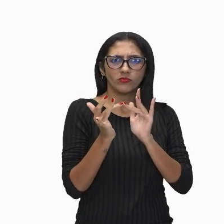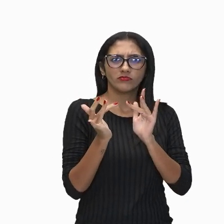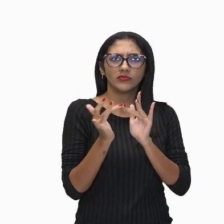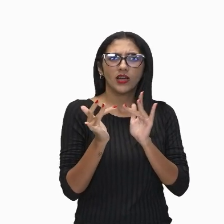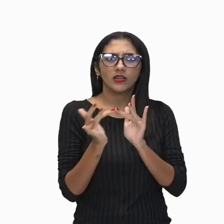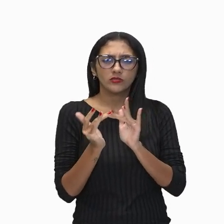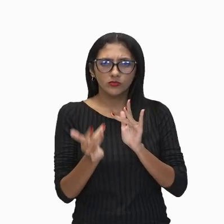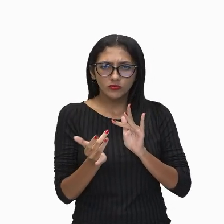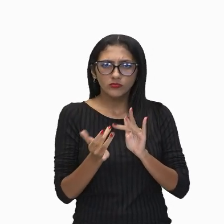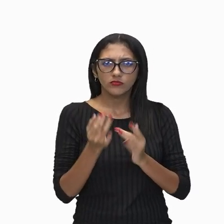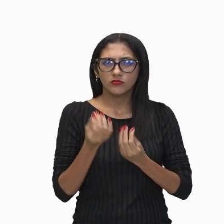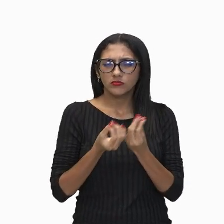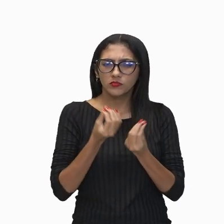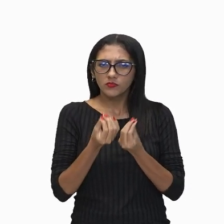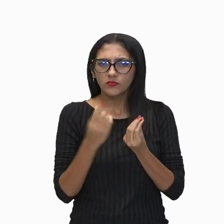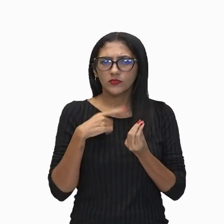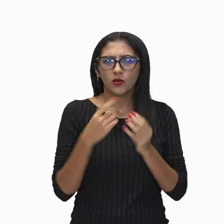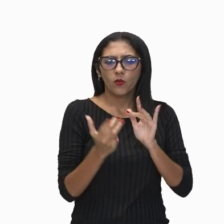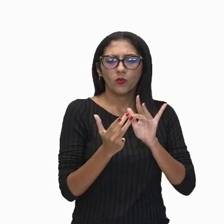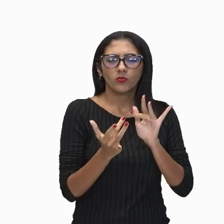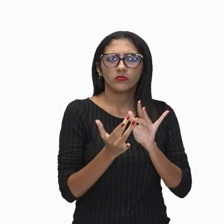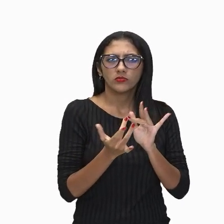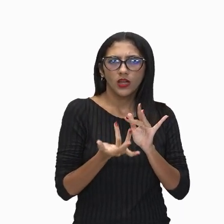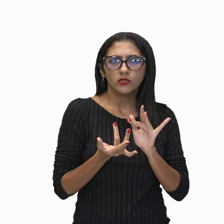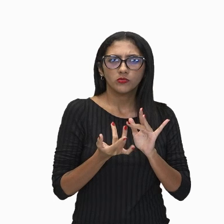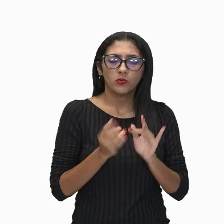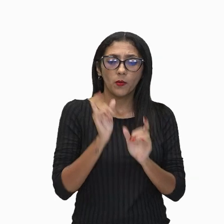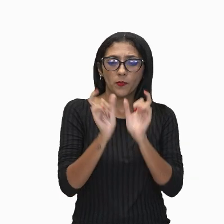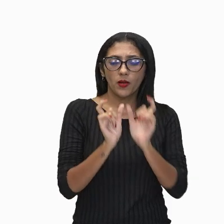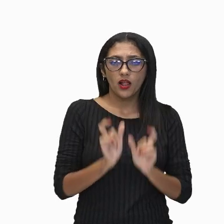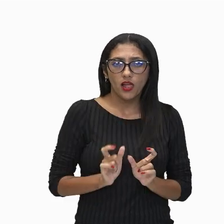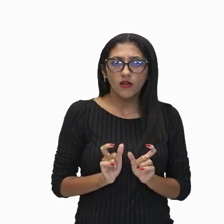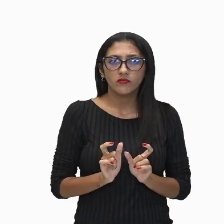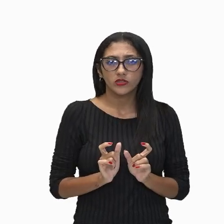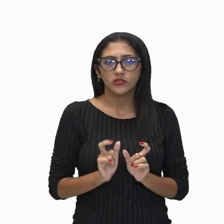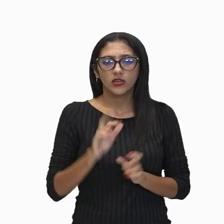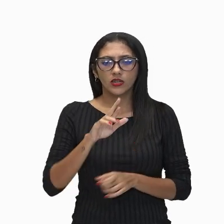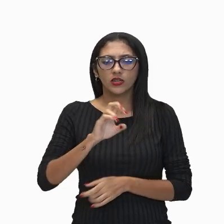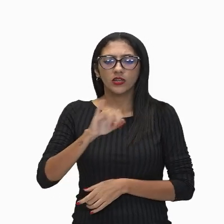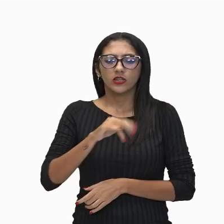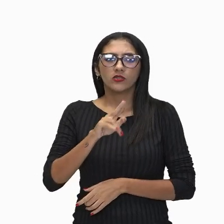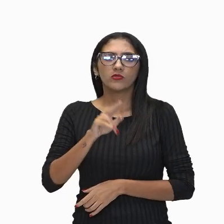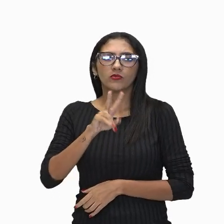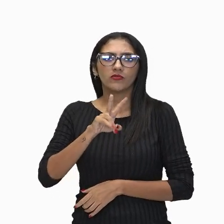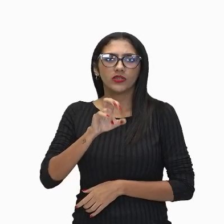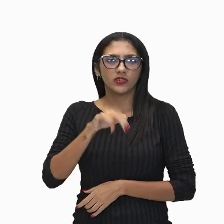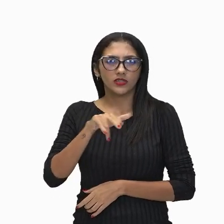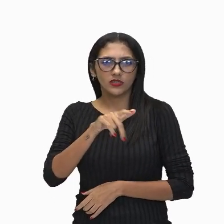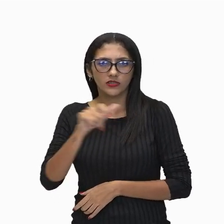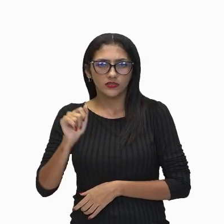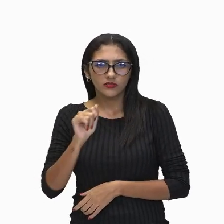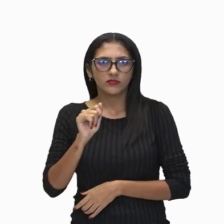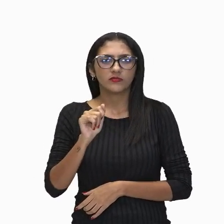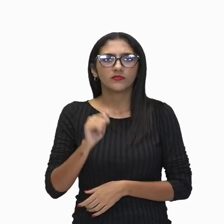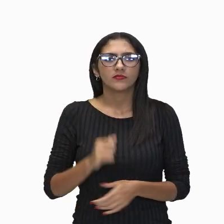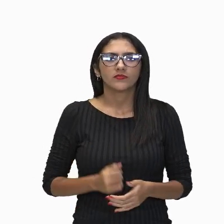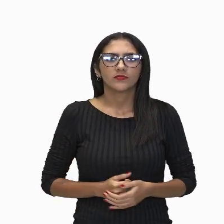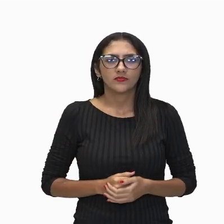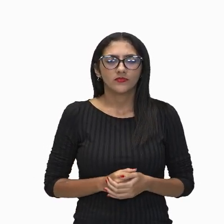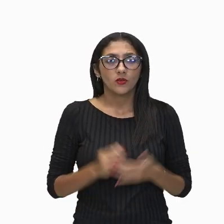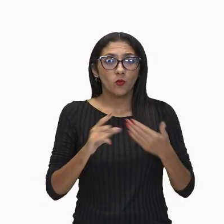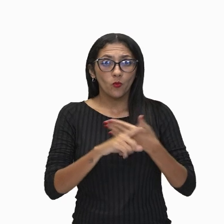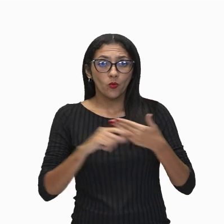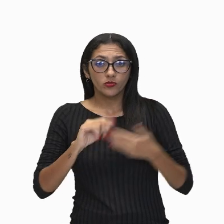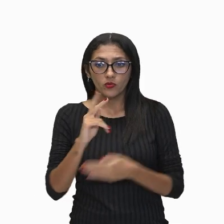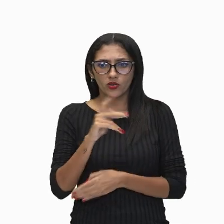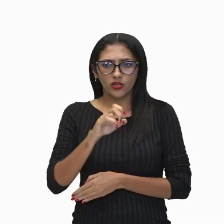palavra que faz parte do poema Rejuvenesça. Hélio Otística viu o projeto publicado à